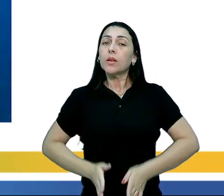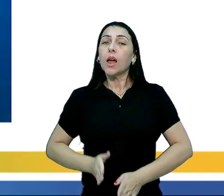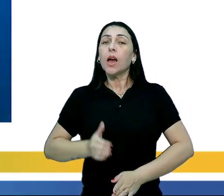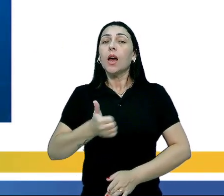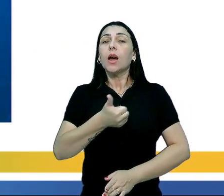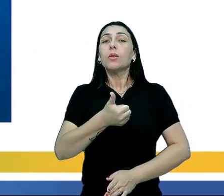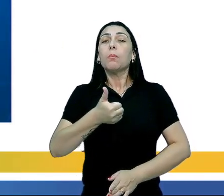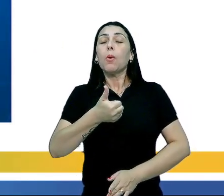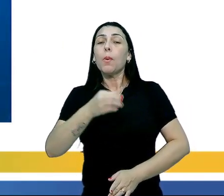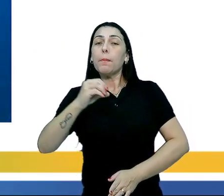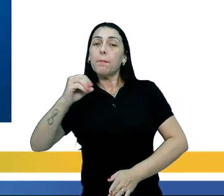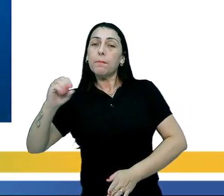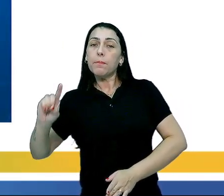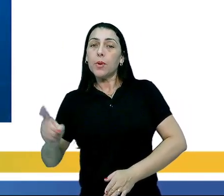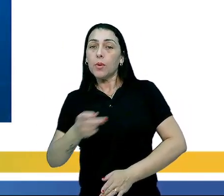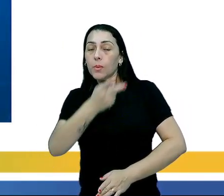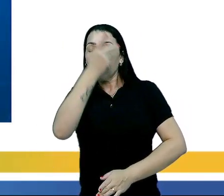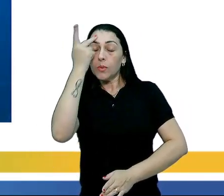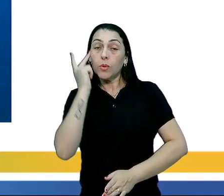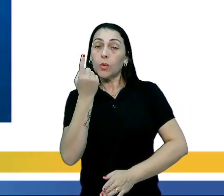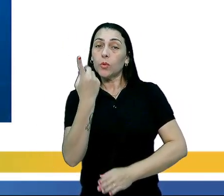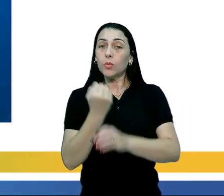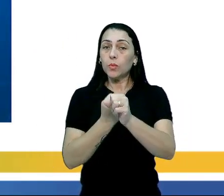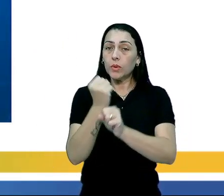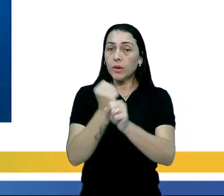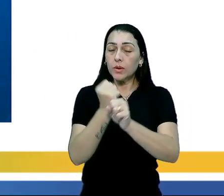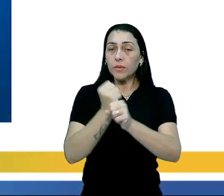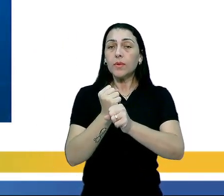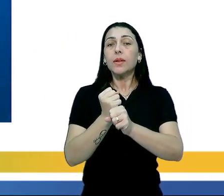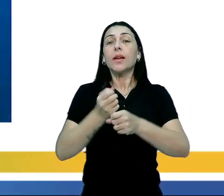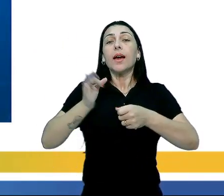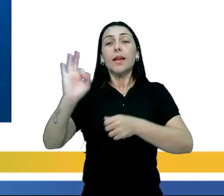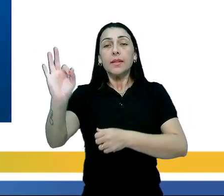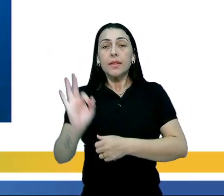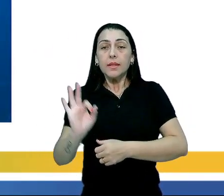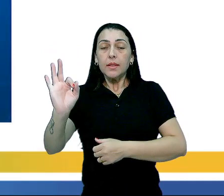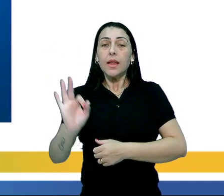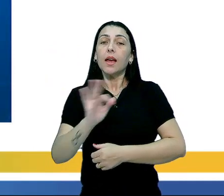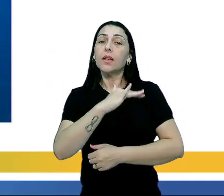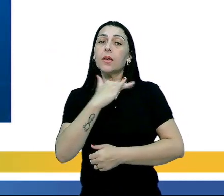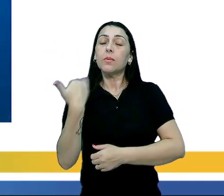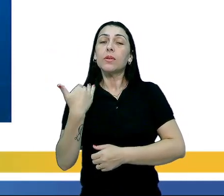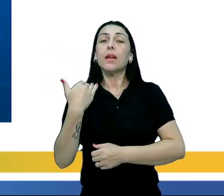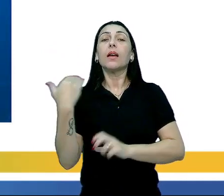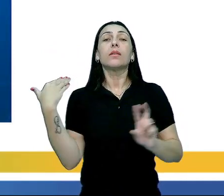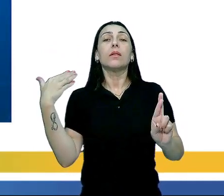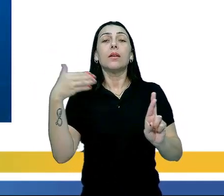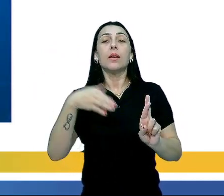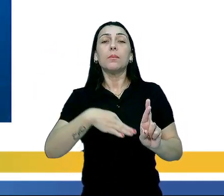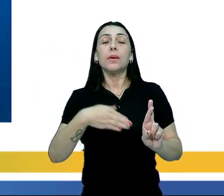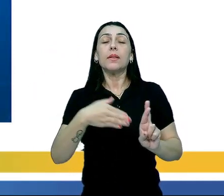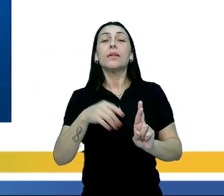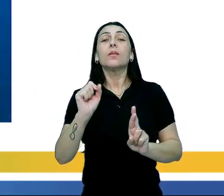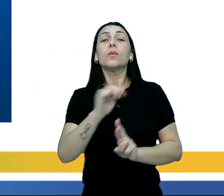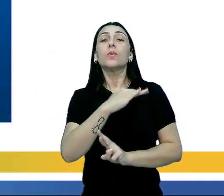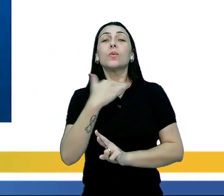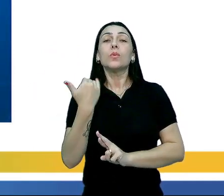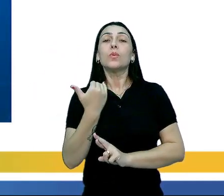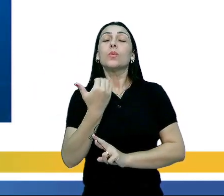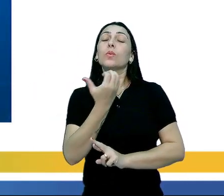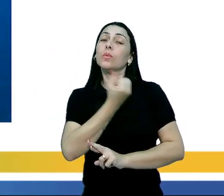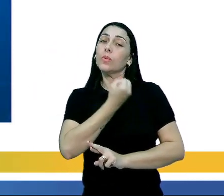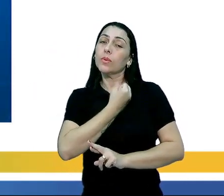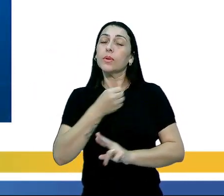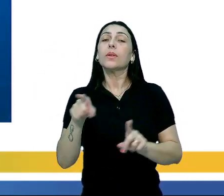habitantes aí em um determinado período de um ano. A taxa de mortalidade representa o número de óbitos